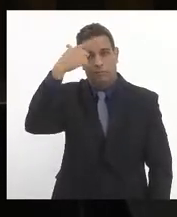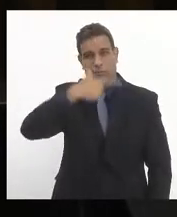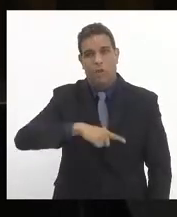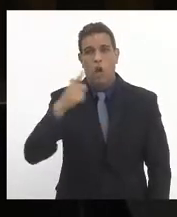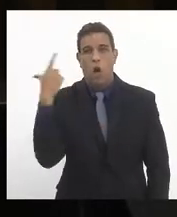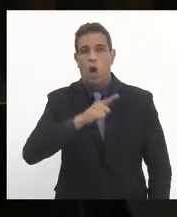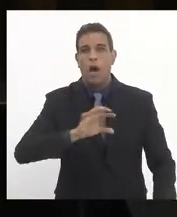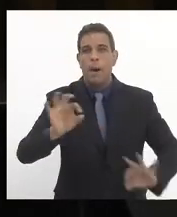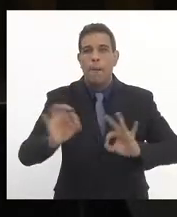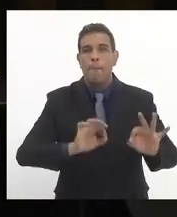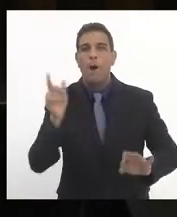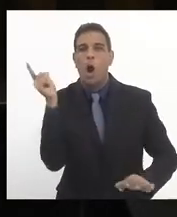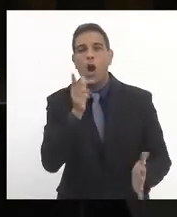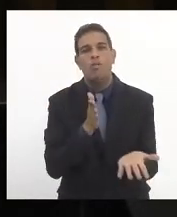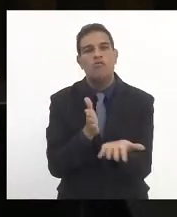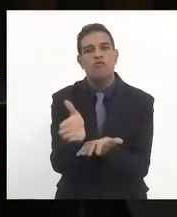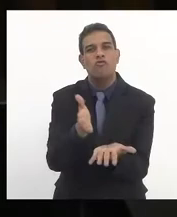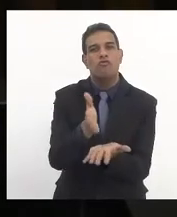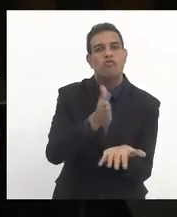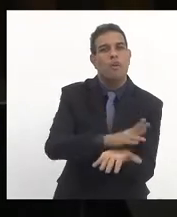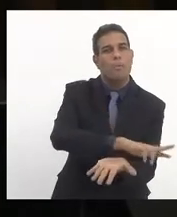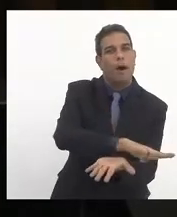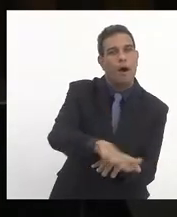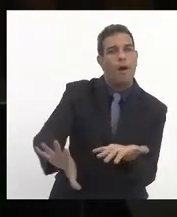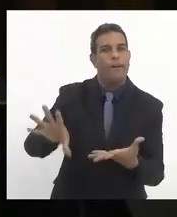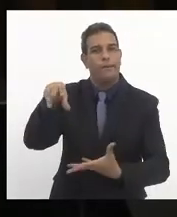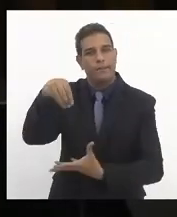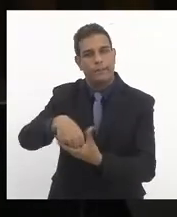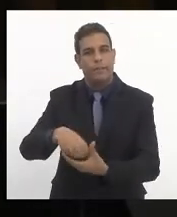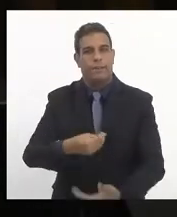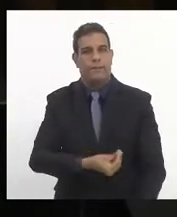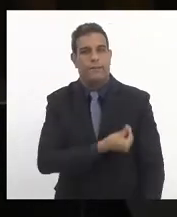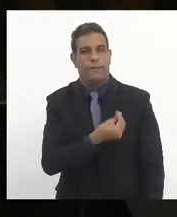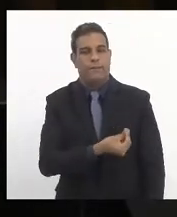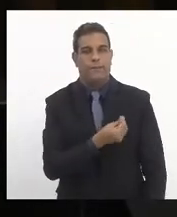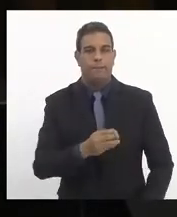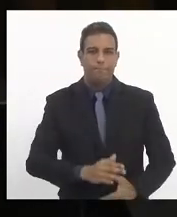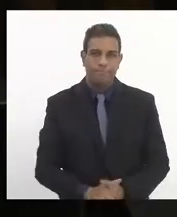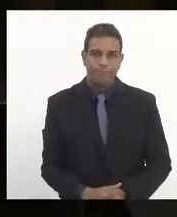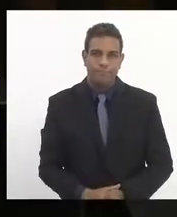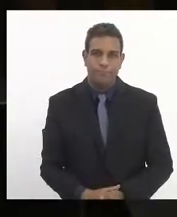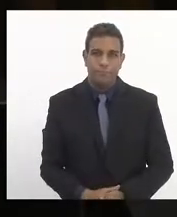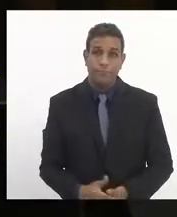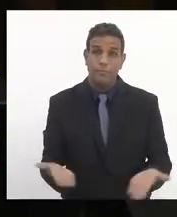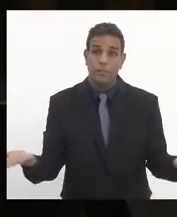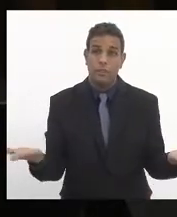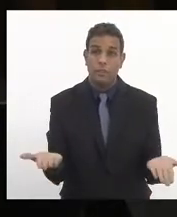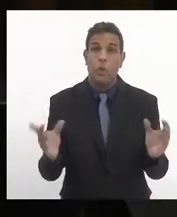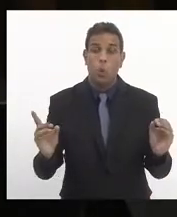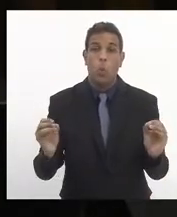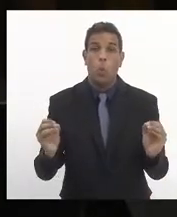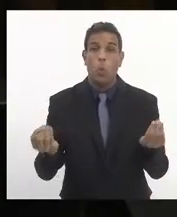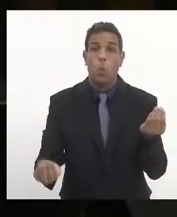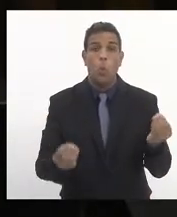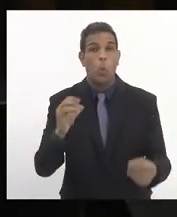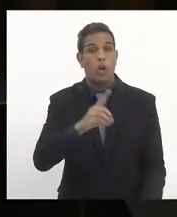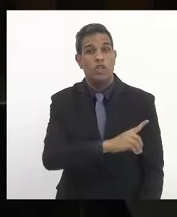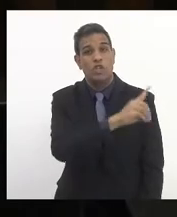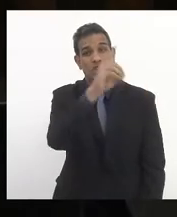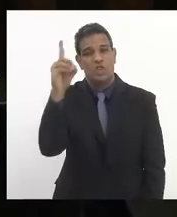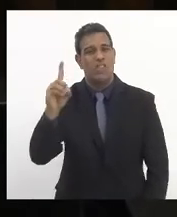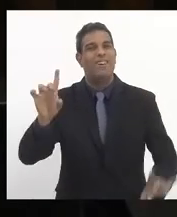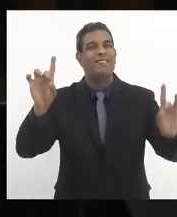para qualquer guerra que vier à minha frente. E, como hoje é esse dia tão